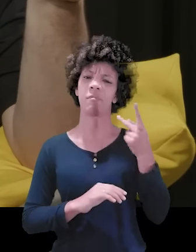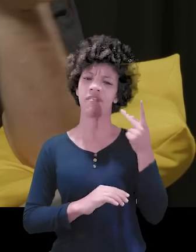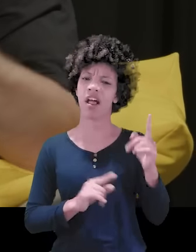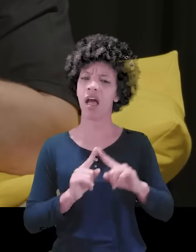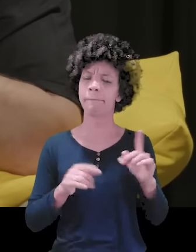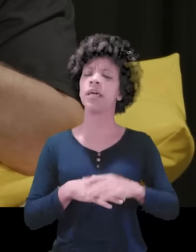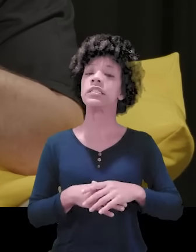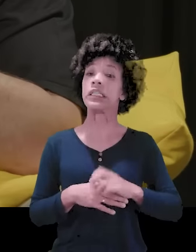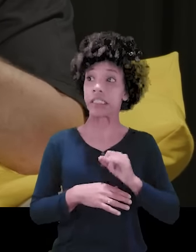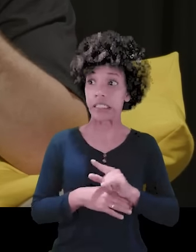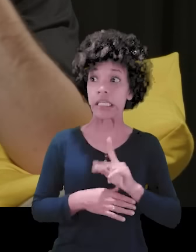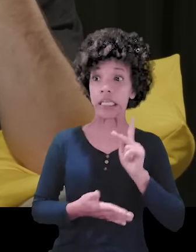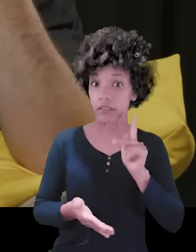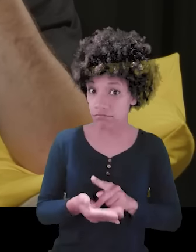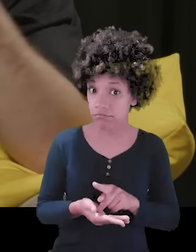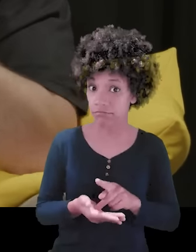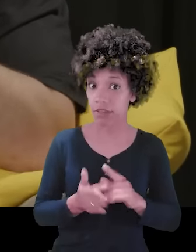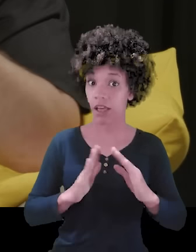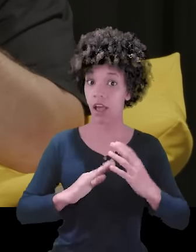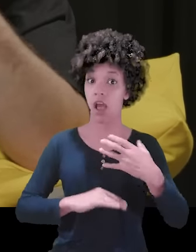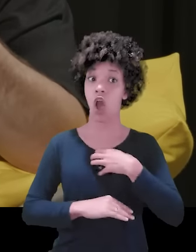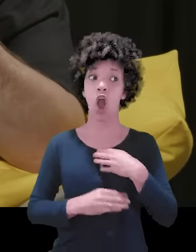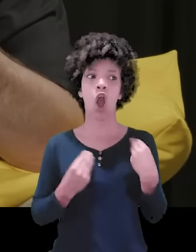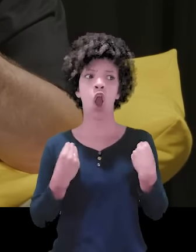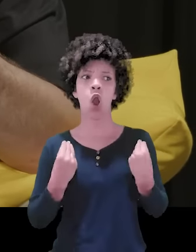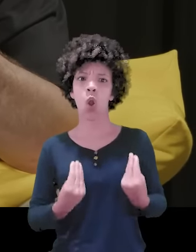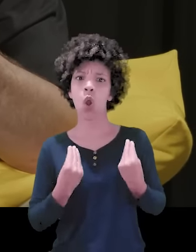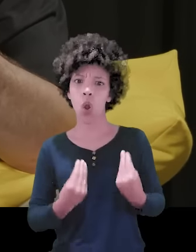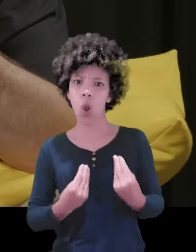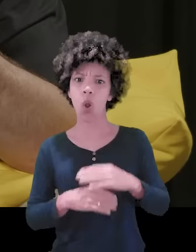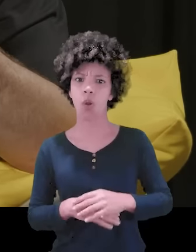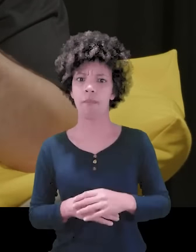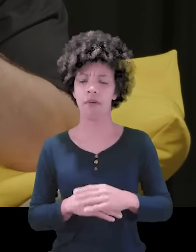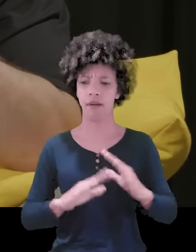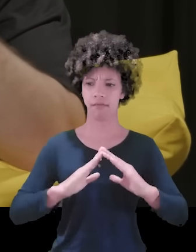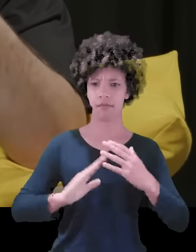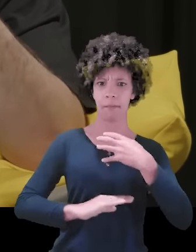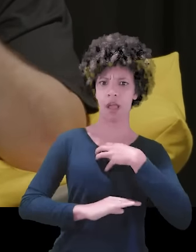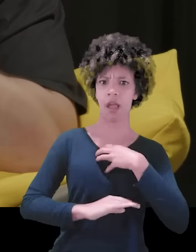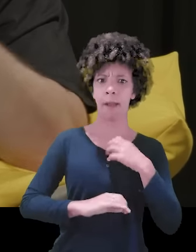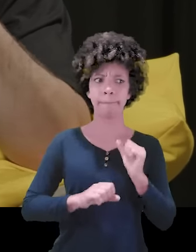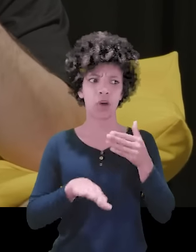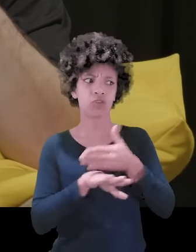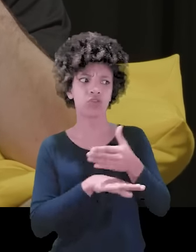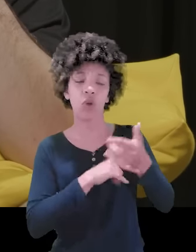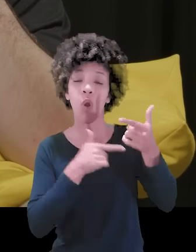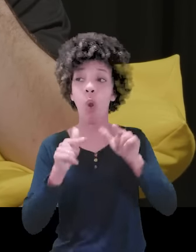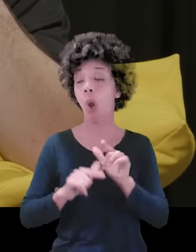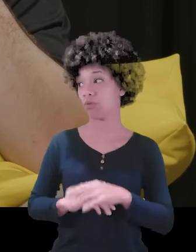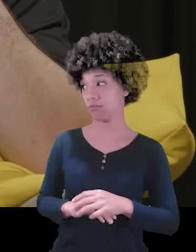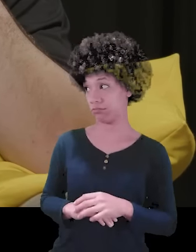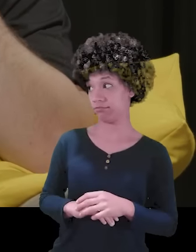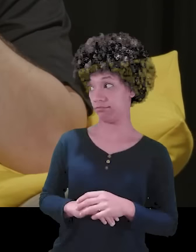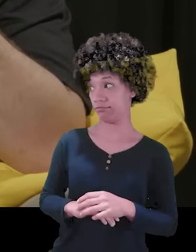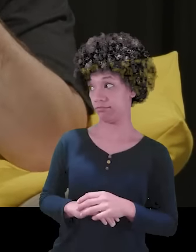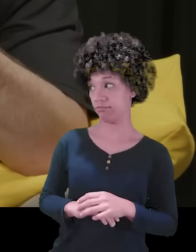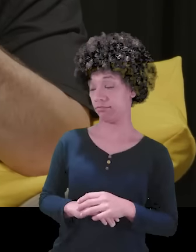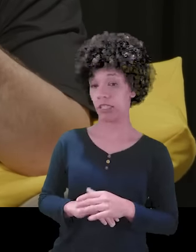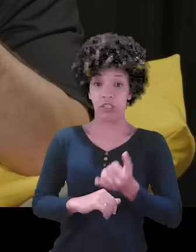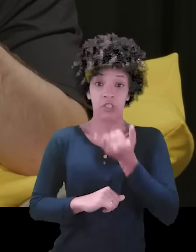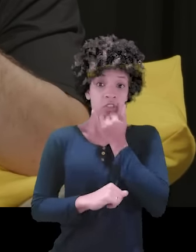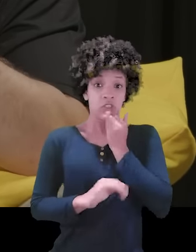vou falar Foi confirmado o caso como que a Casas Bahia pode estar envolvido em qualquer outra coisa